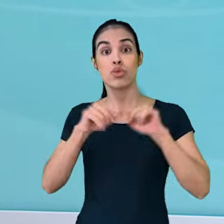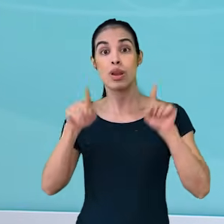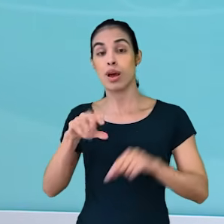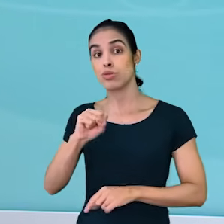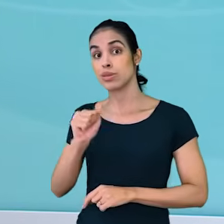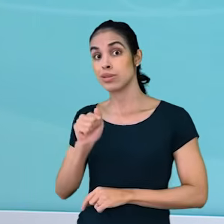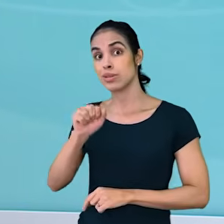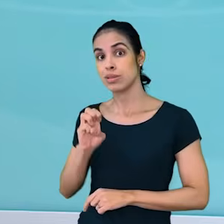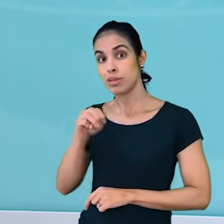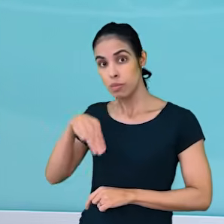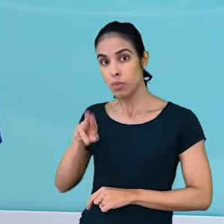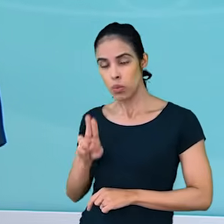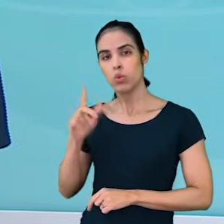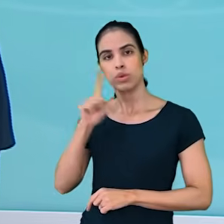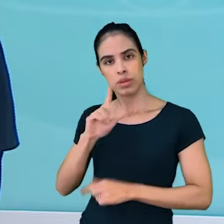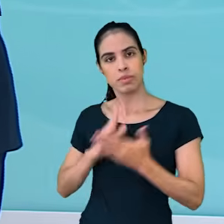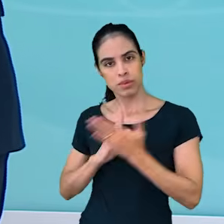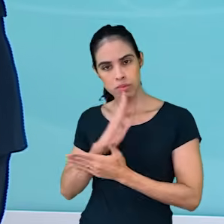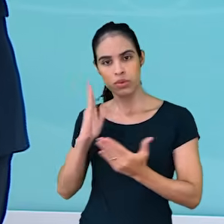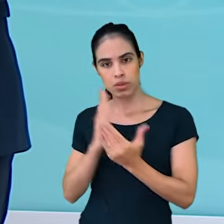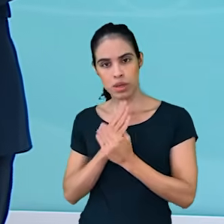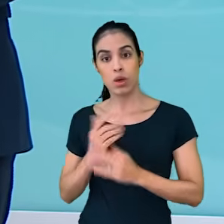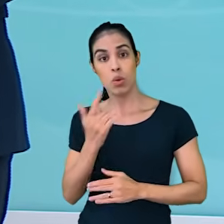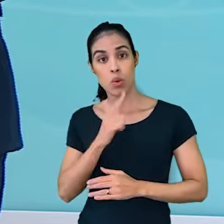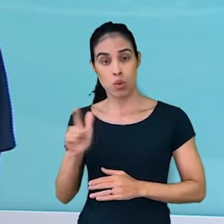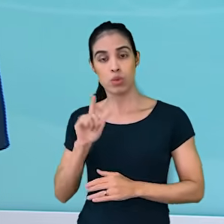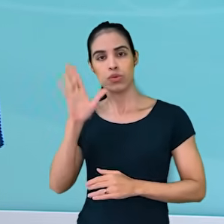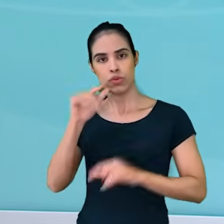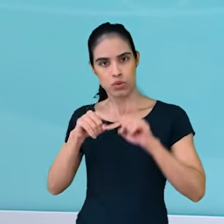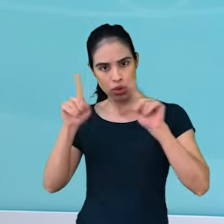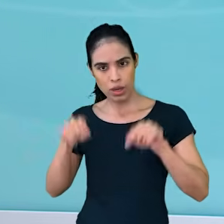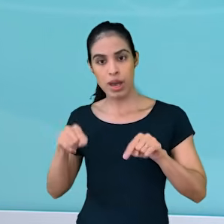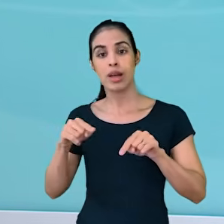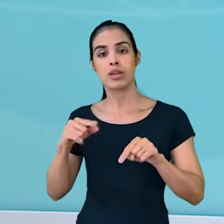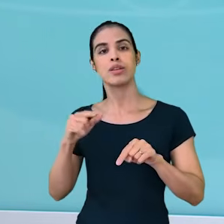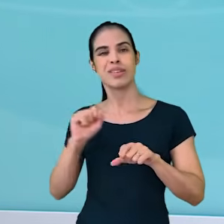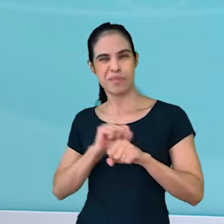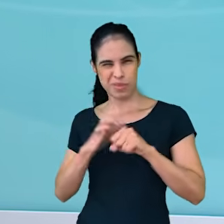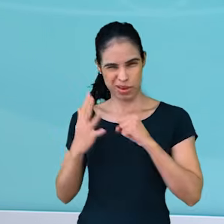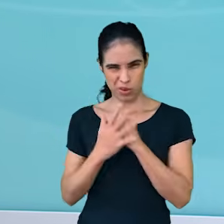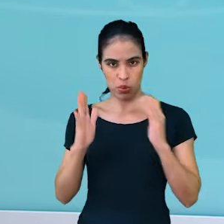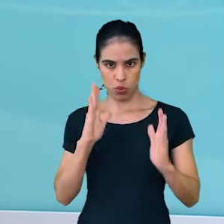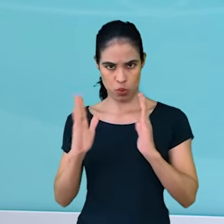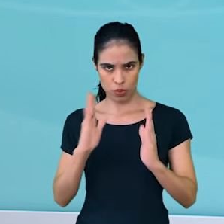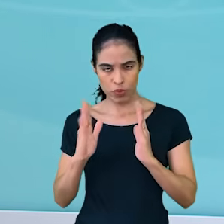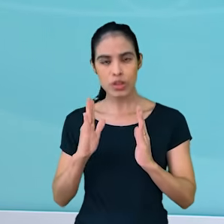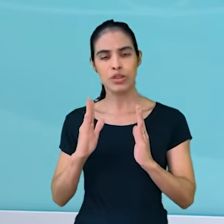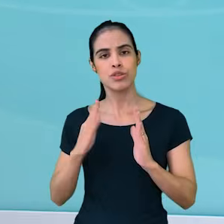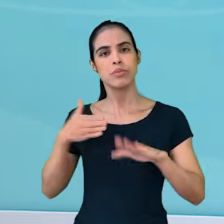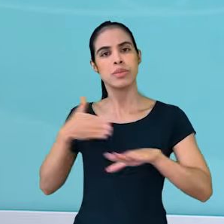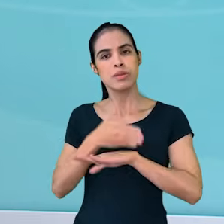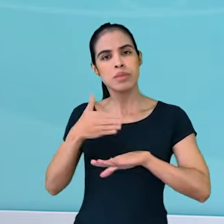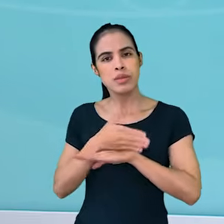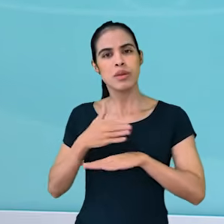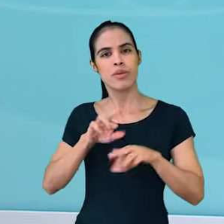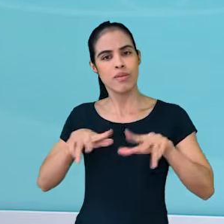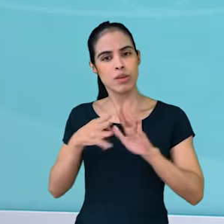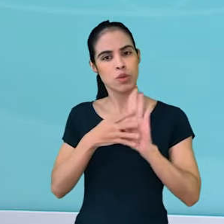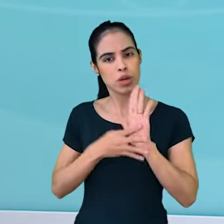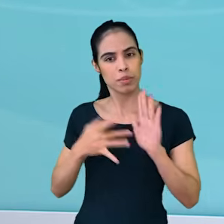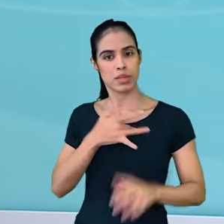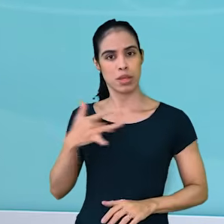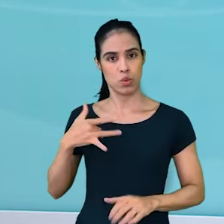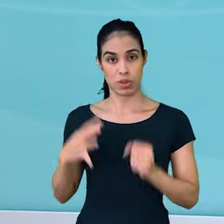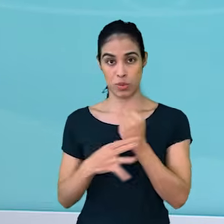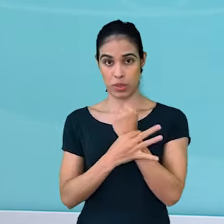de insalubridade em grau máximo. Empresa do setor educacional é condenada por omitir risco da Covid-19 em